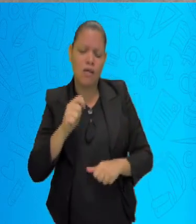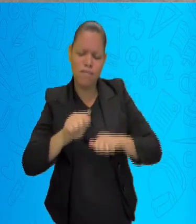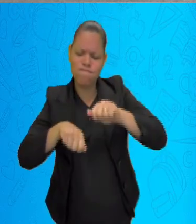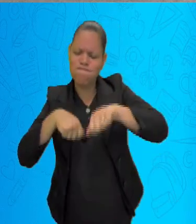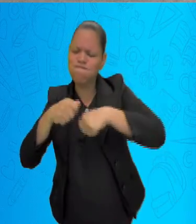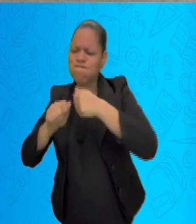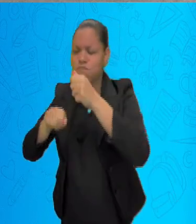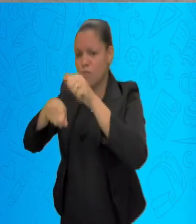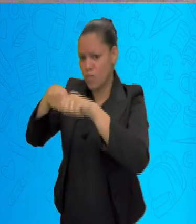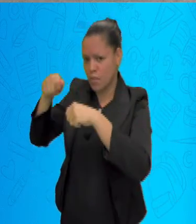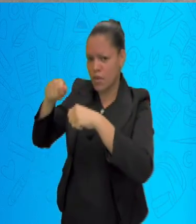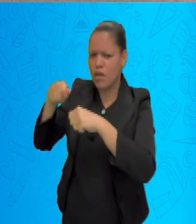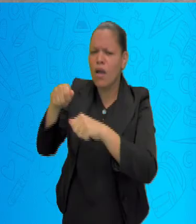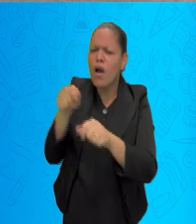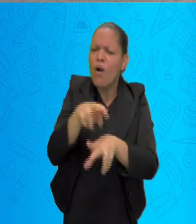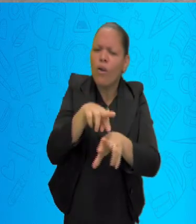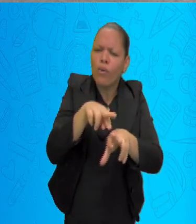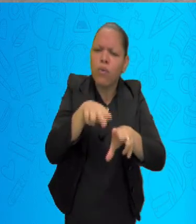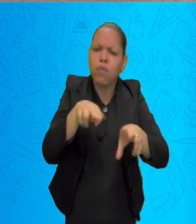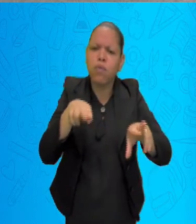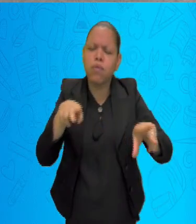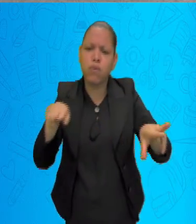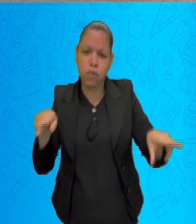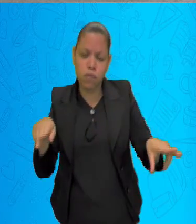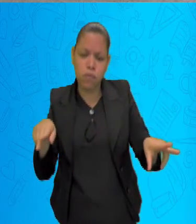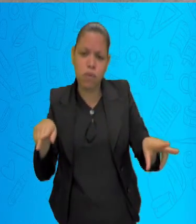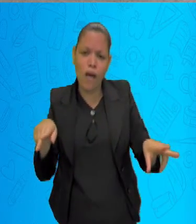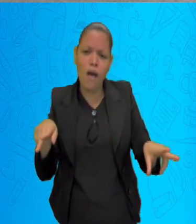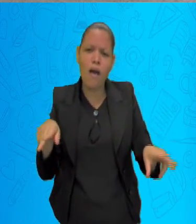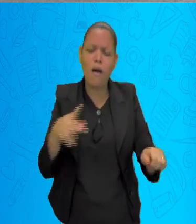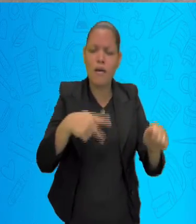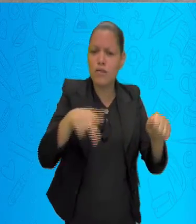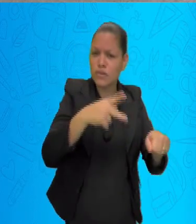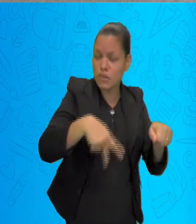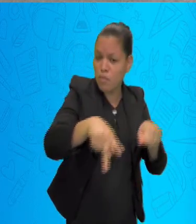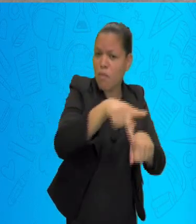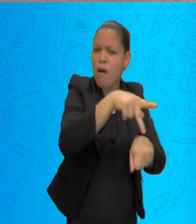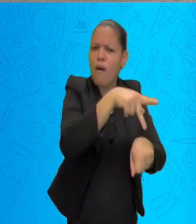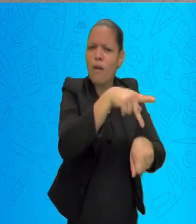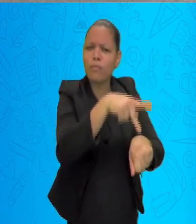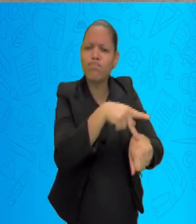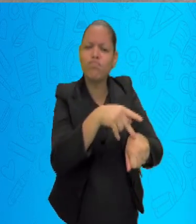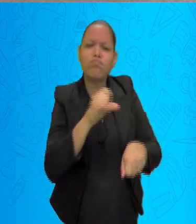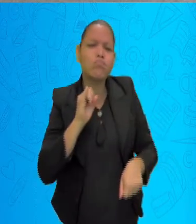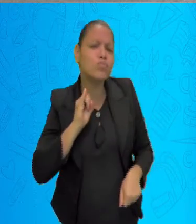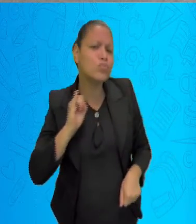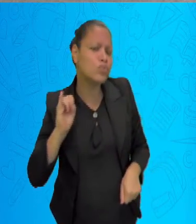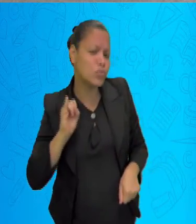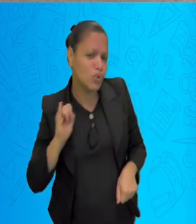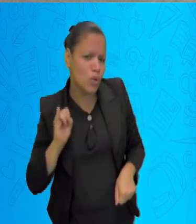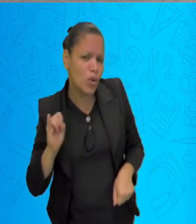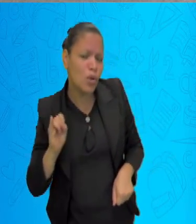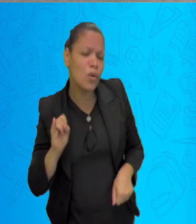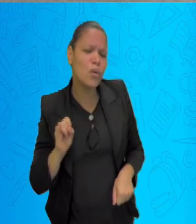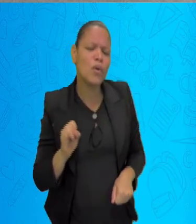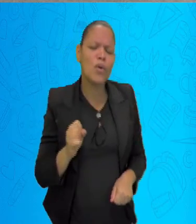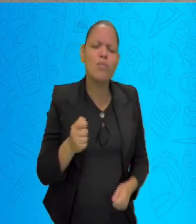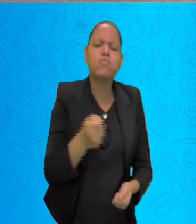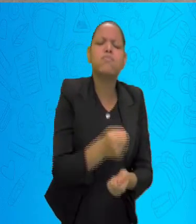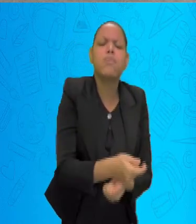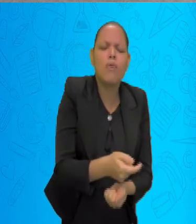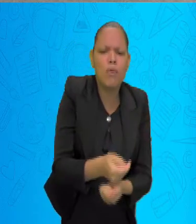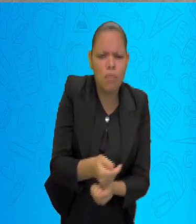Em alguns países, os tributos cobrados dos povos indígenas foram estabelecidos para socorrer os